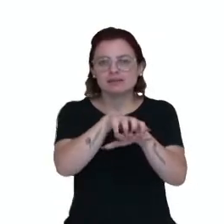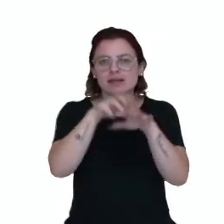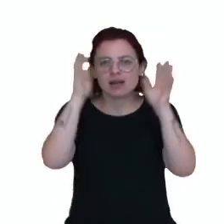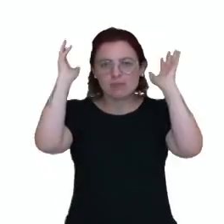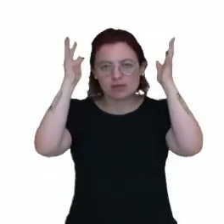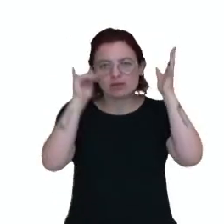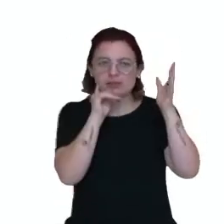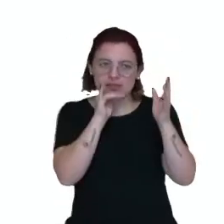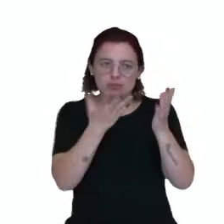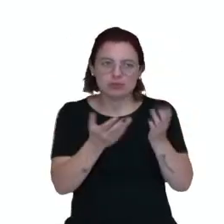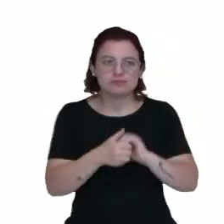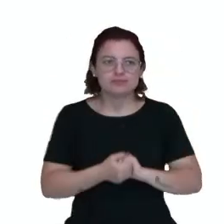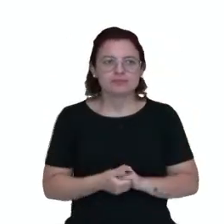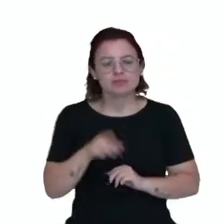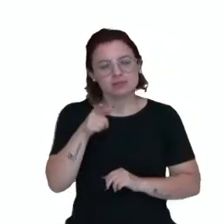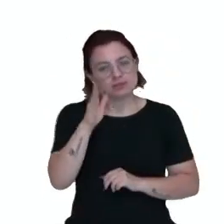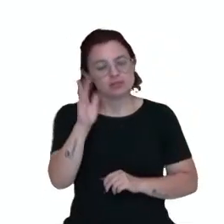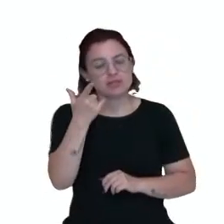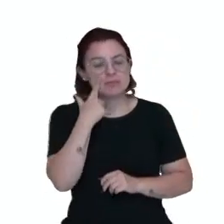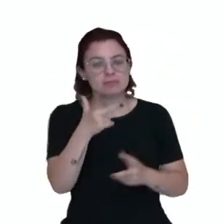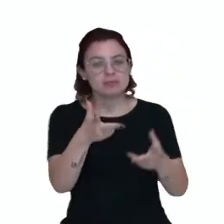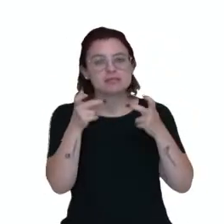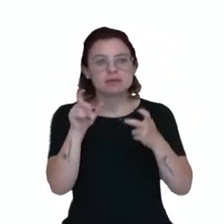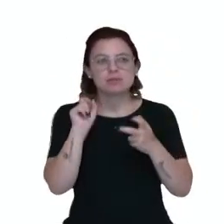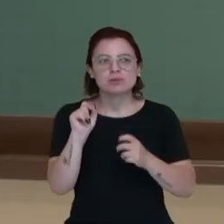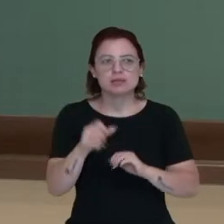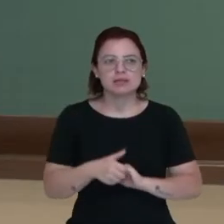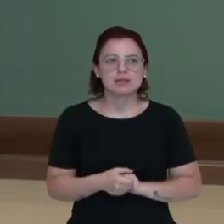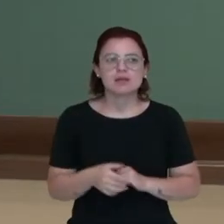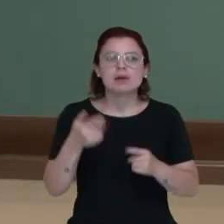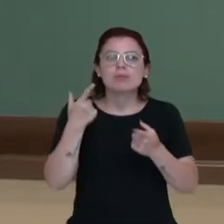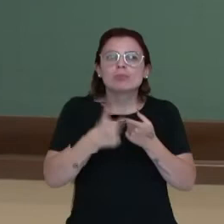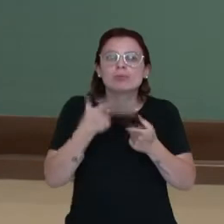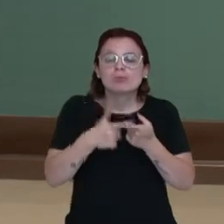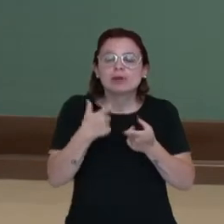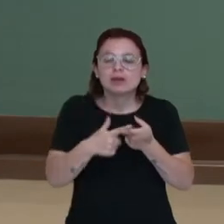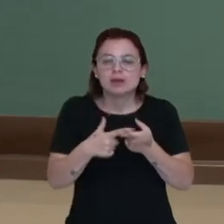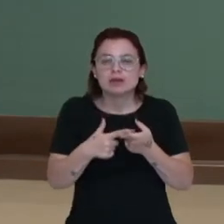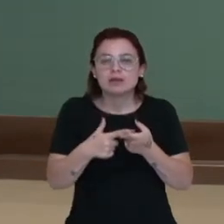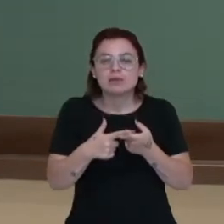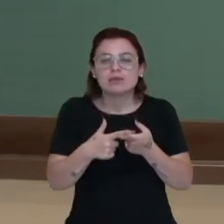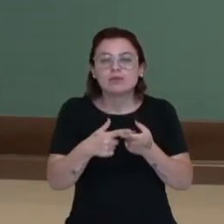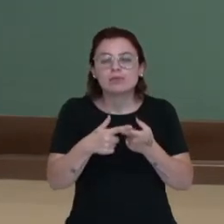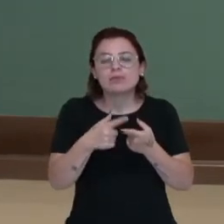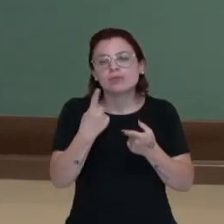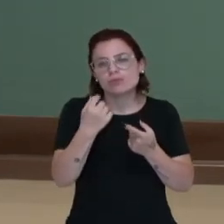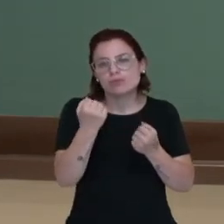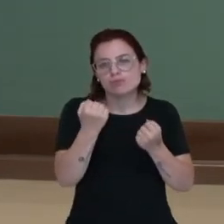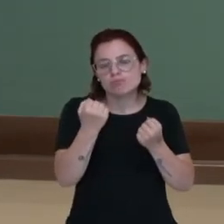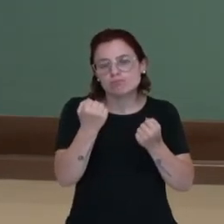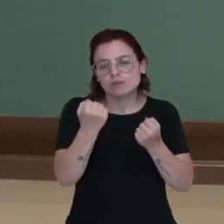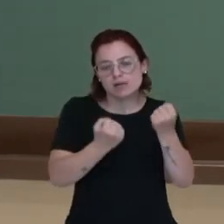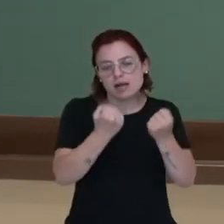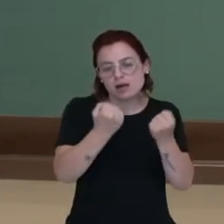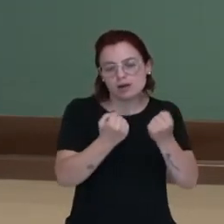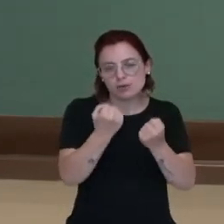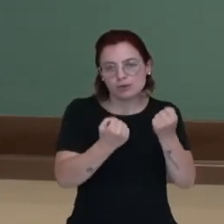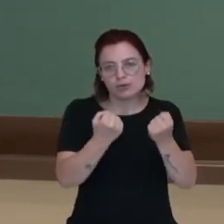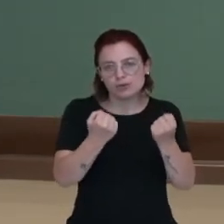por exemplo. Daqui, então, você já percebe por que um veículo de passeio,